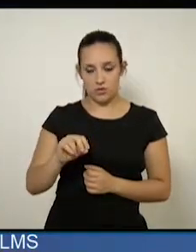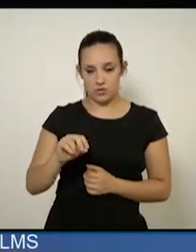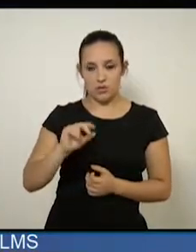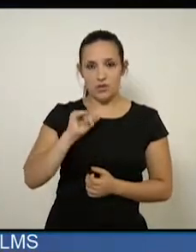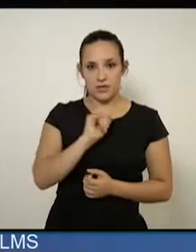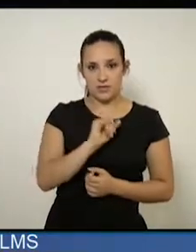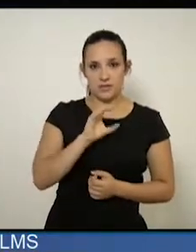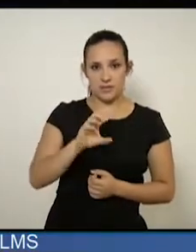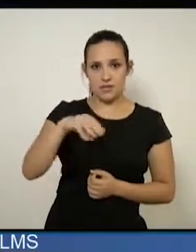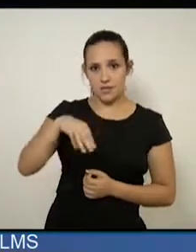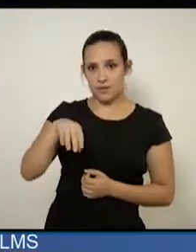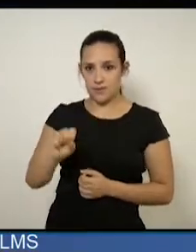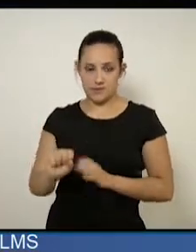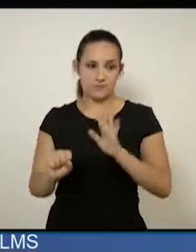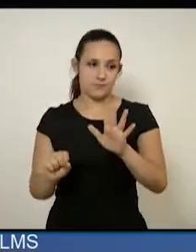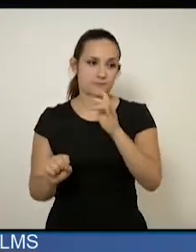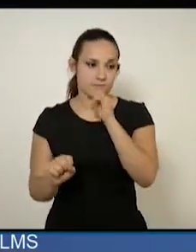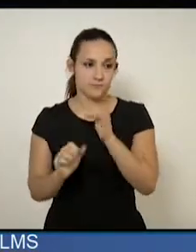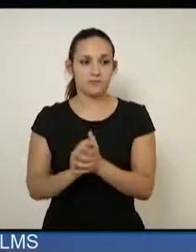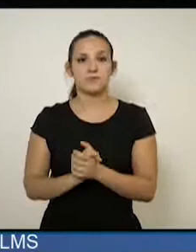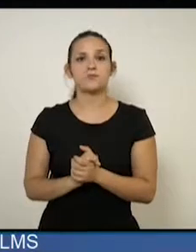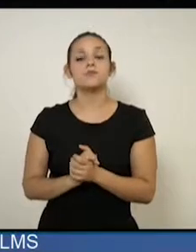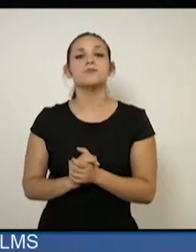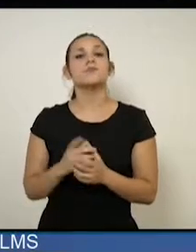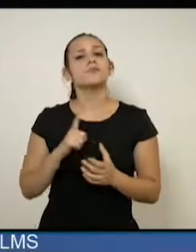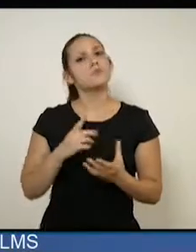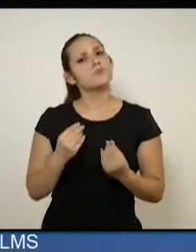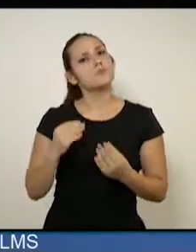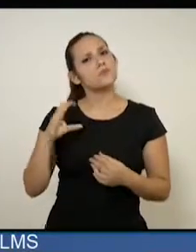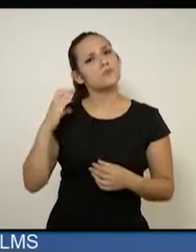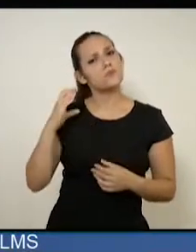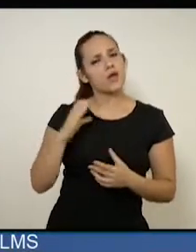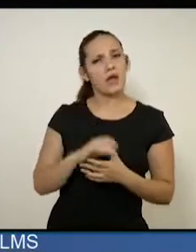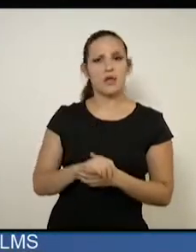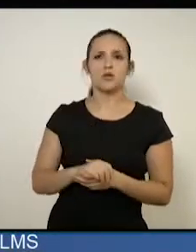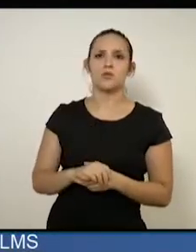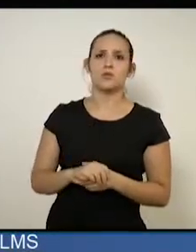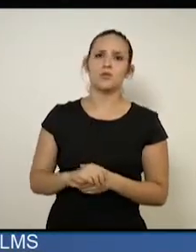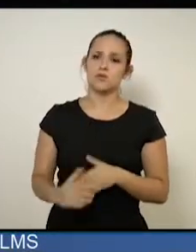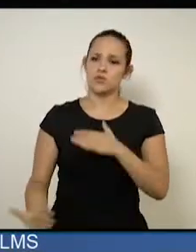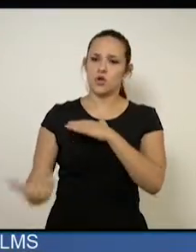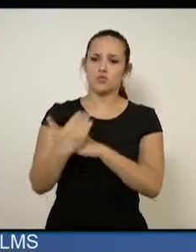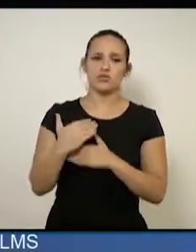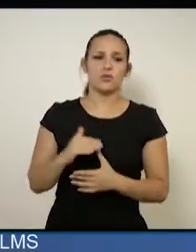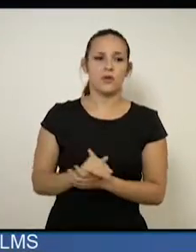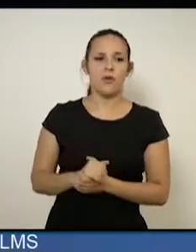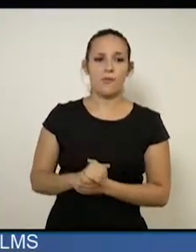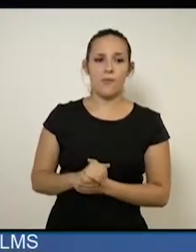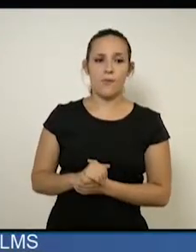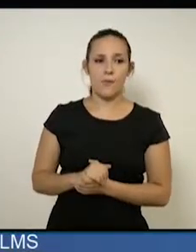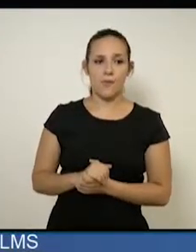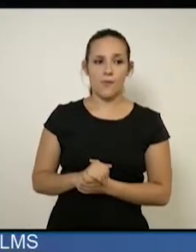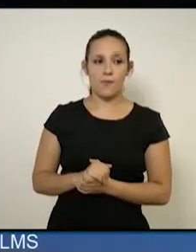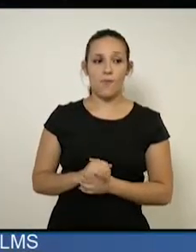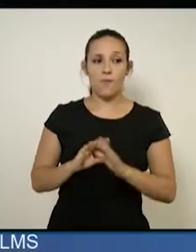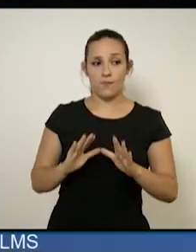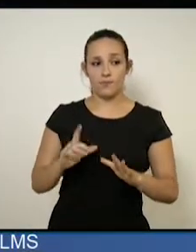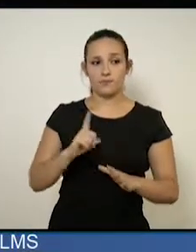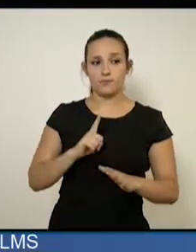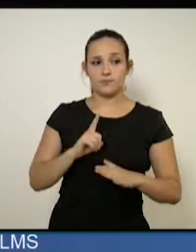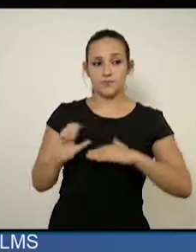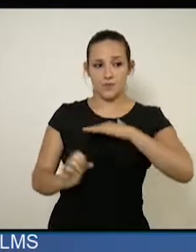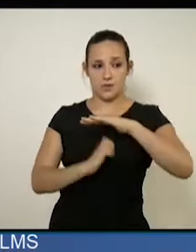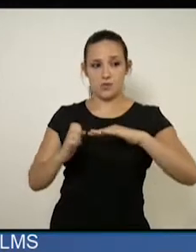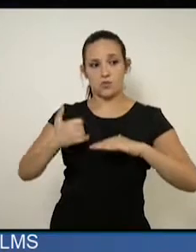porque com certeza tem muitas delas que foram beneficiadas com crédito presumido, e nesse sentido, as prestadoras de serviço de comunicação de